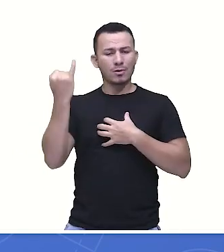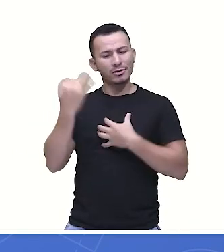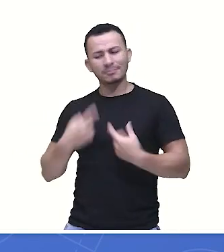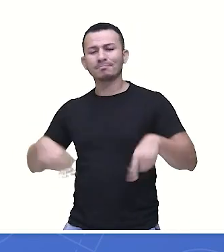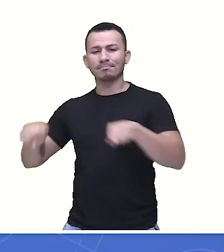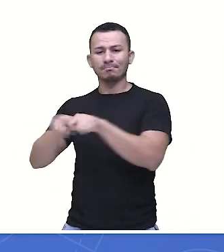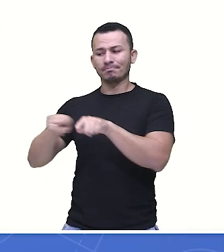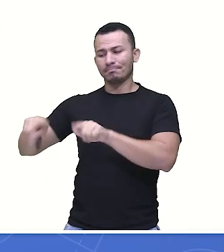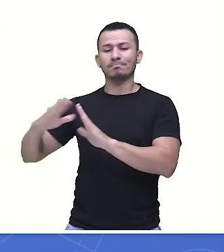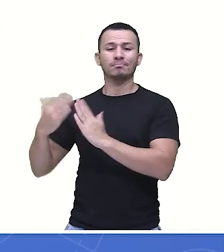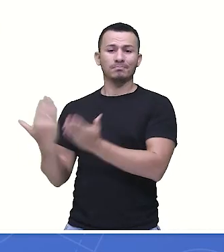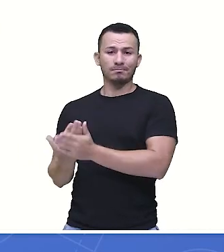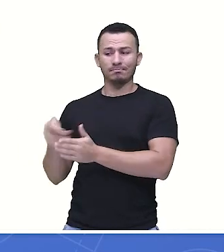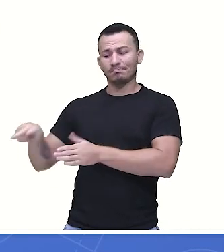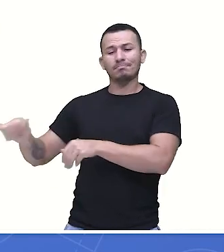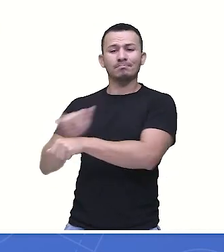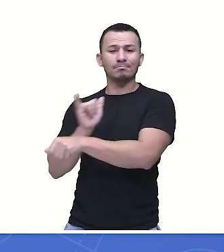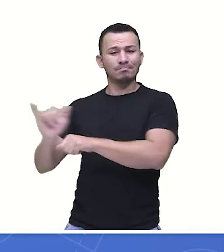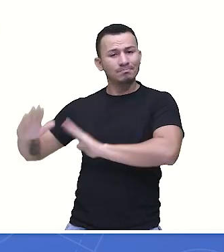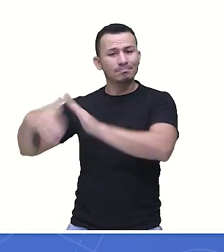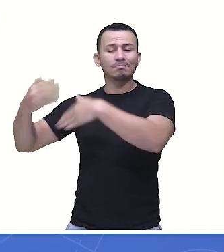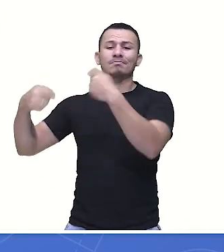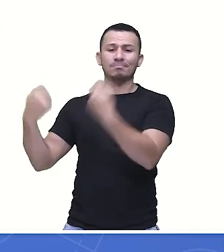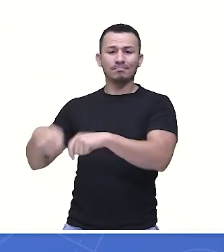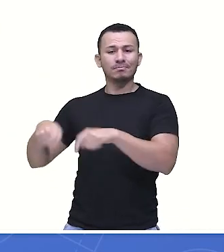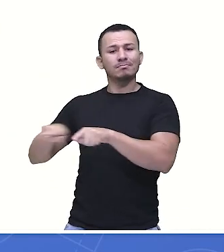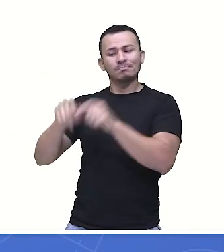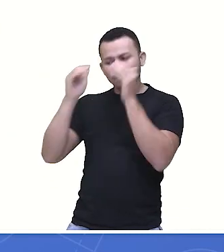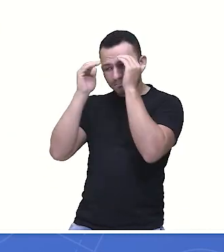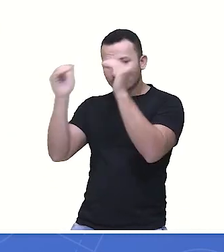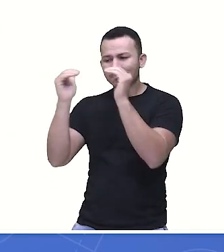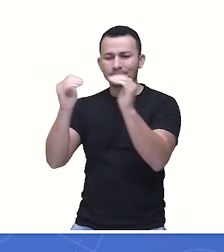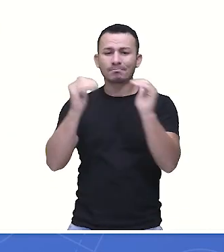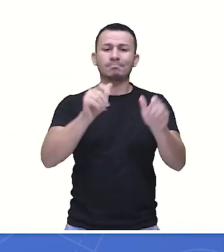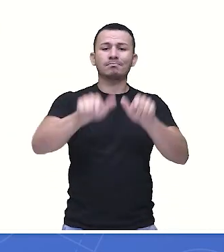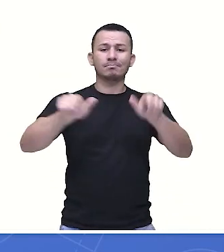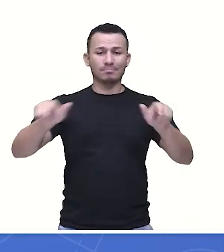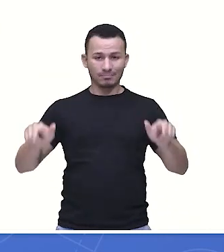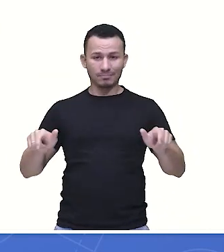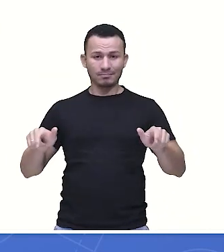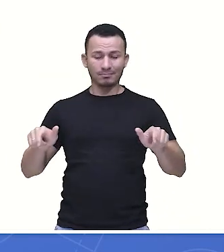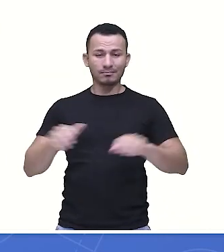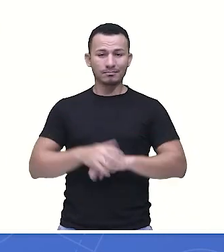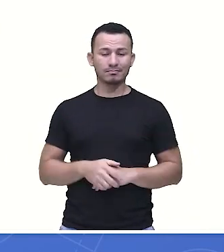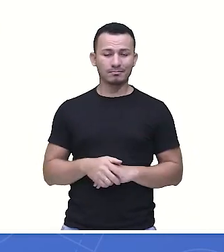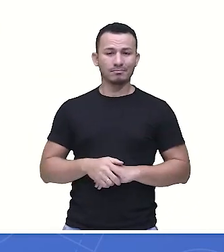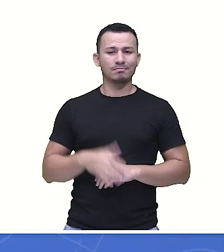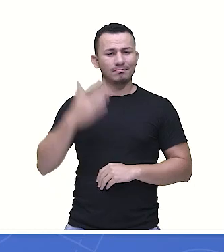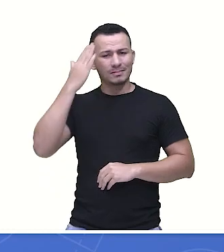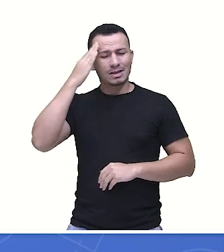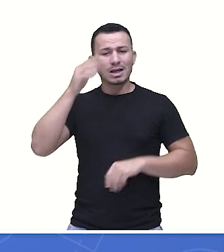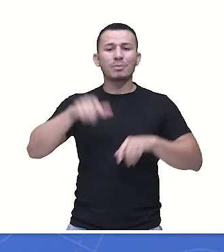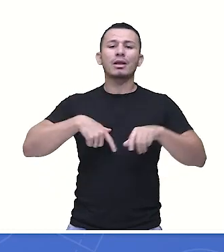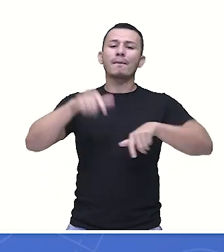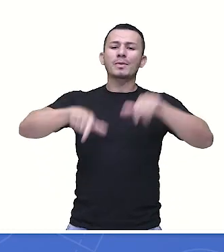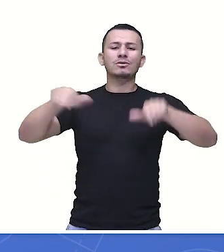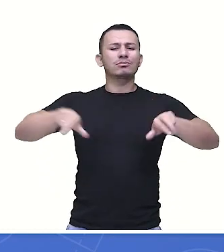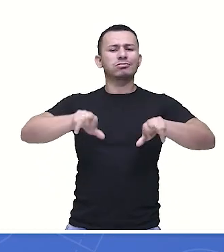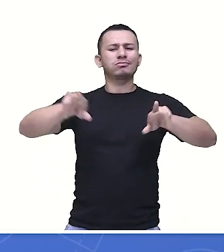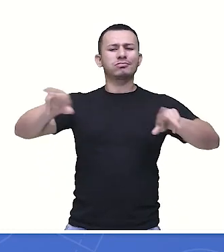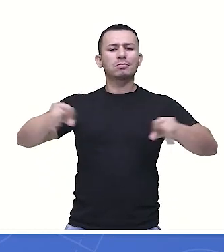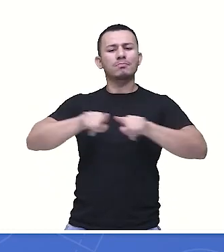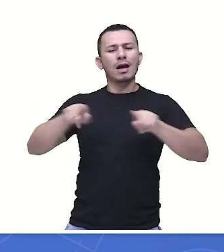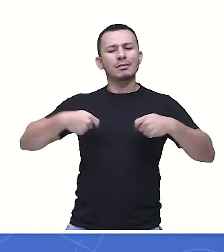escola precisa desenvolver isso, o respeito, né, pelo outro, né, pelas diferenças. E o sétimo